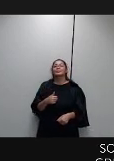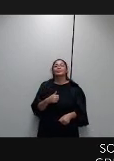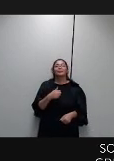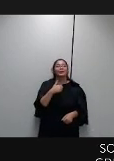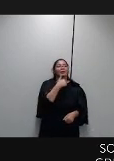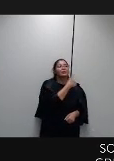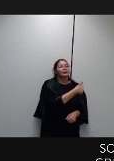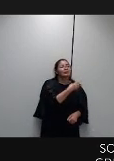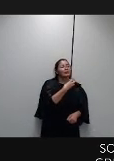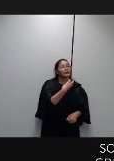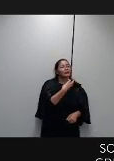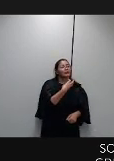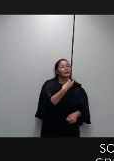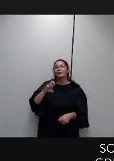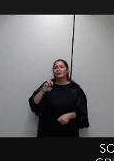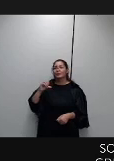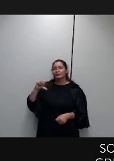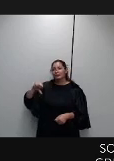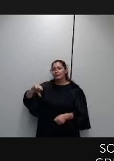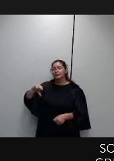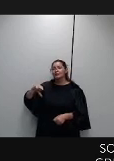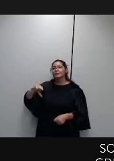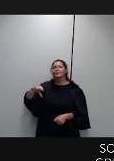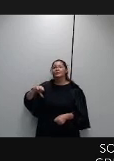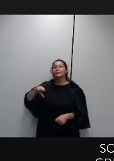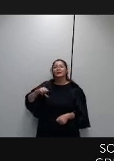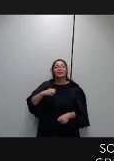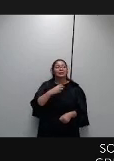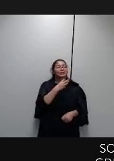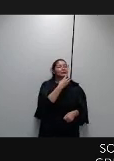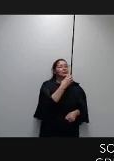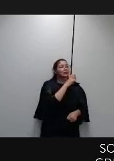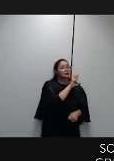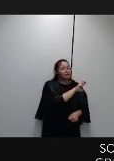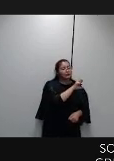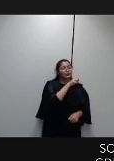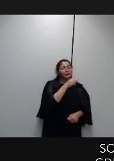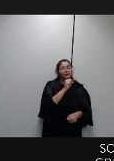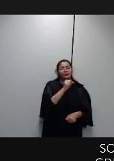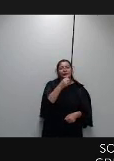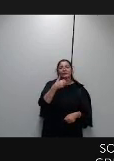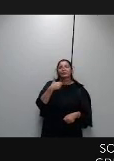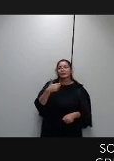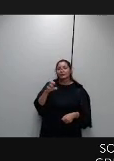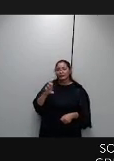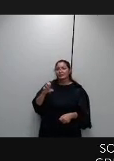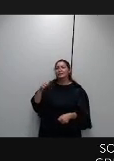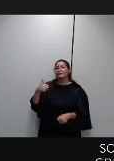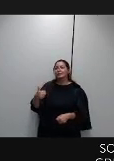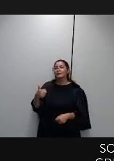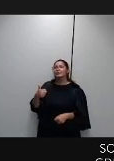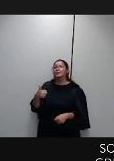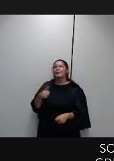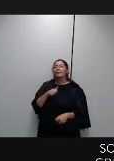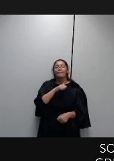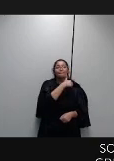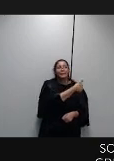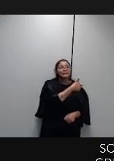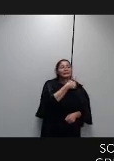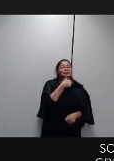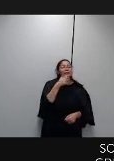23 agravo interno no ar s525 585 agravo interno aresp 15:41